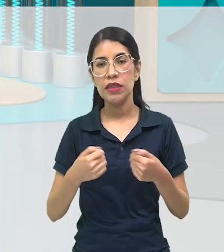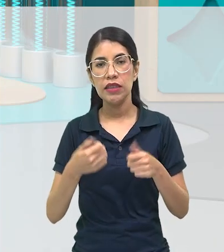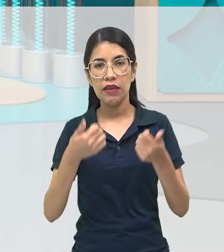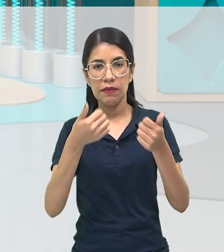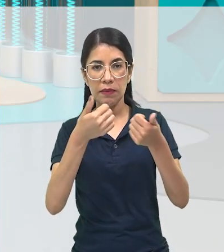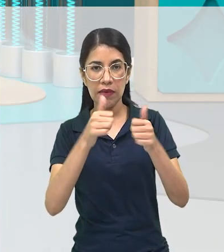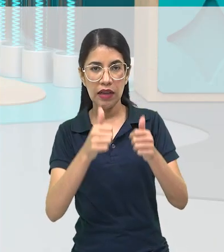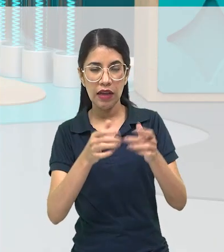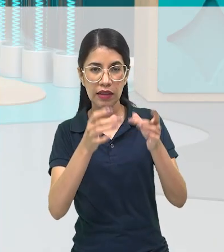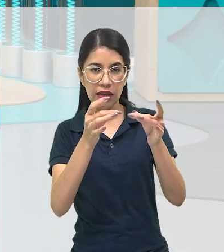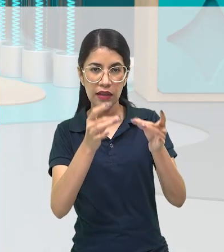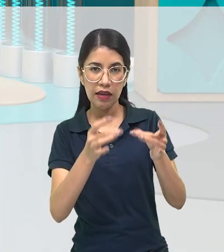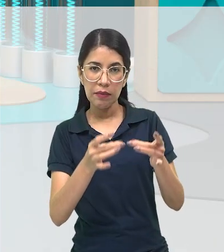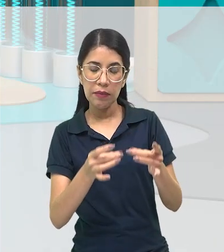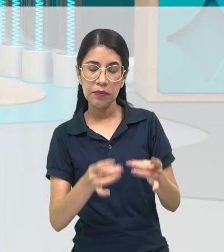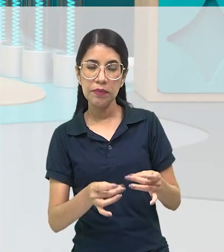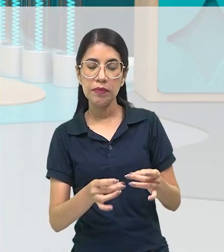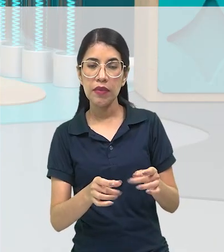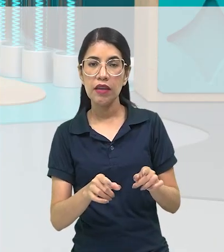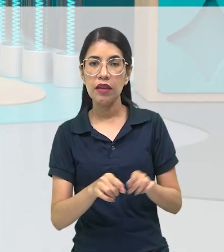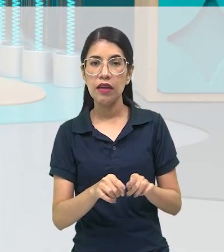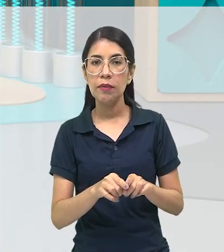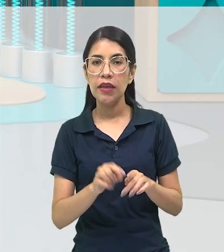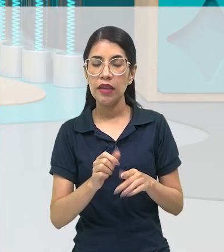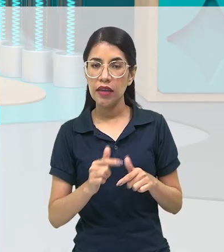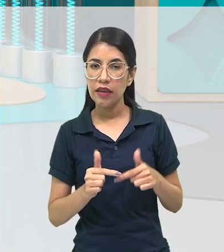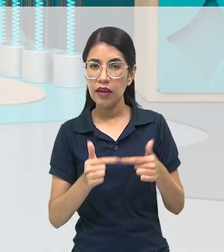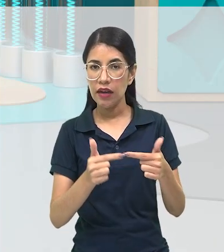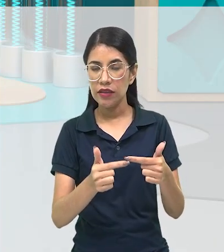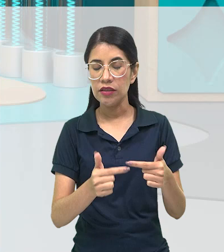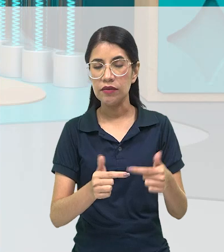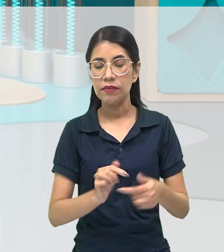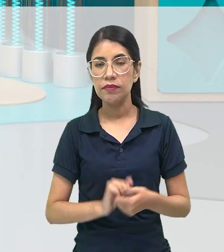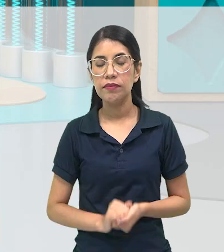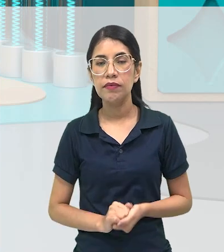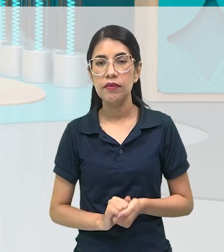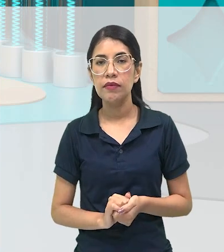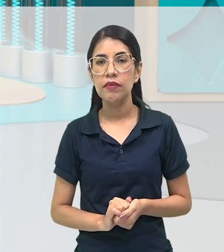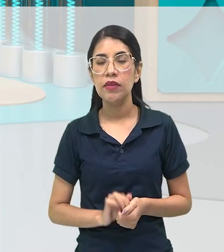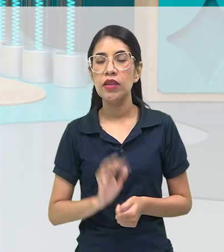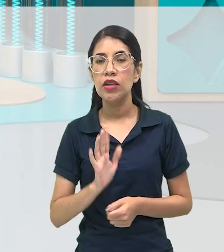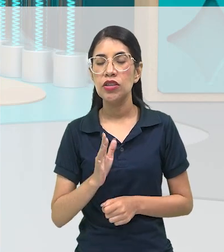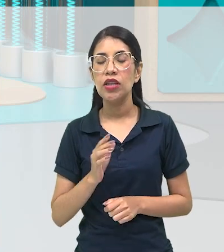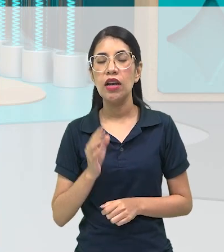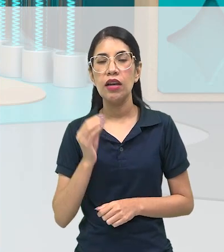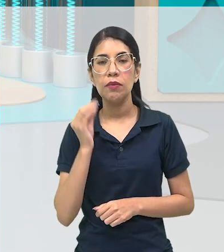fazer toda essa análise e tomar as devidas providências. Nós já começamos a ver quais